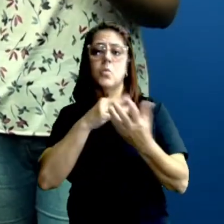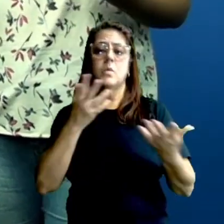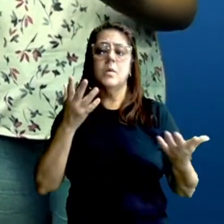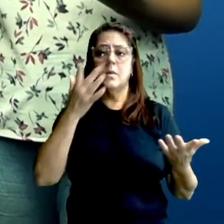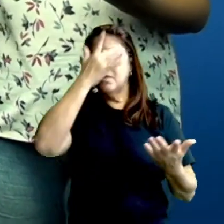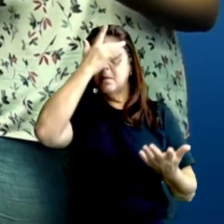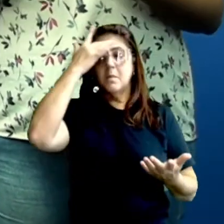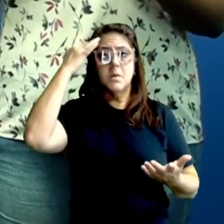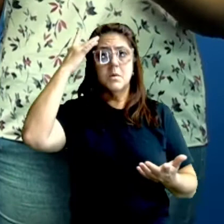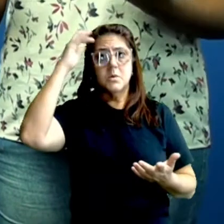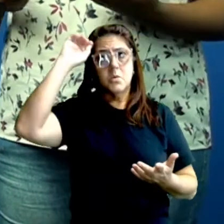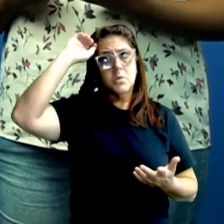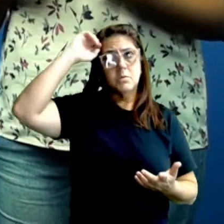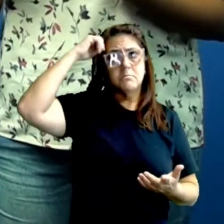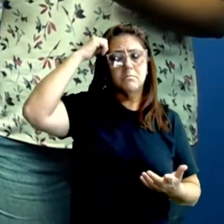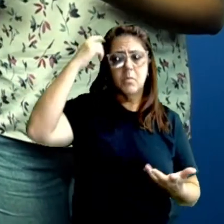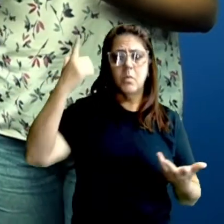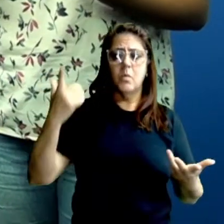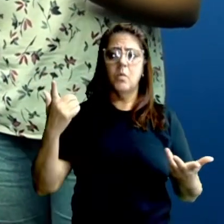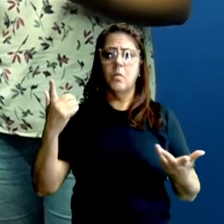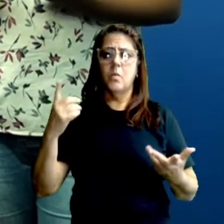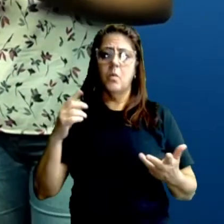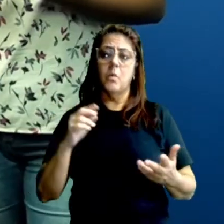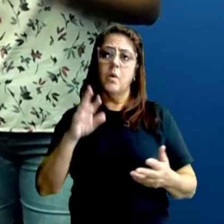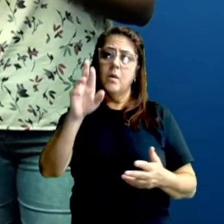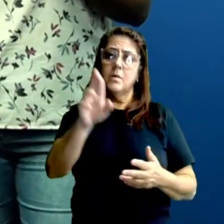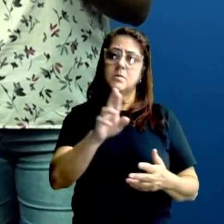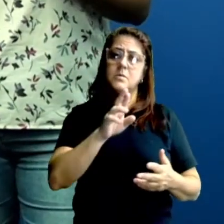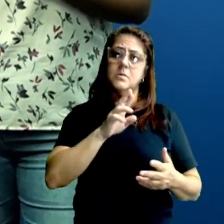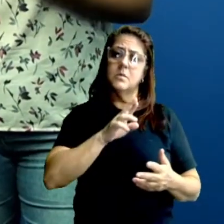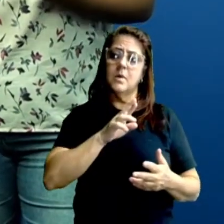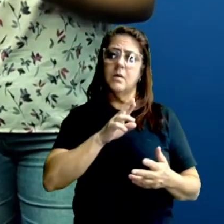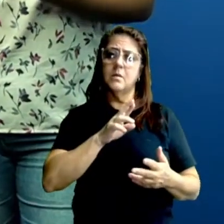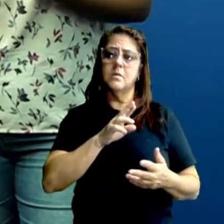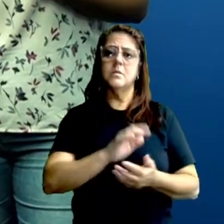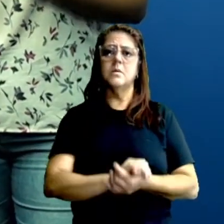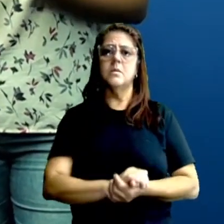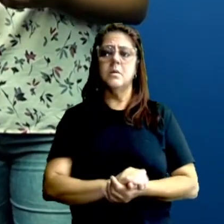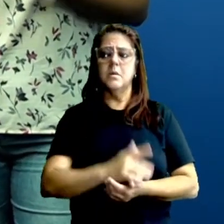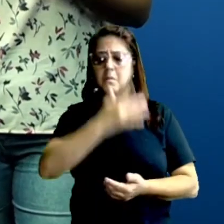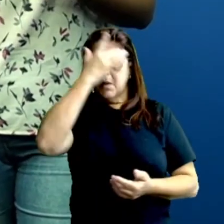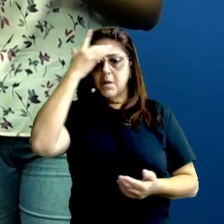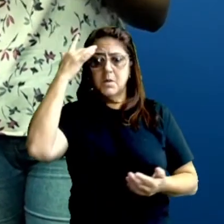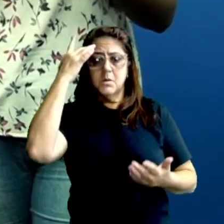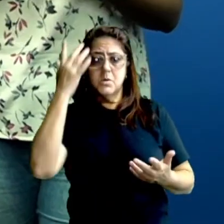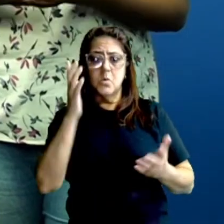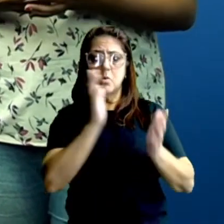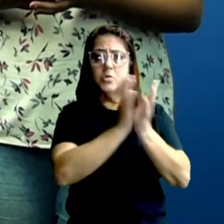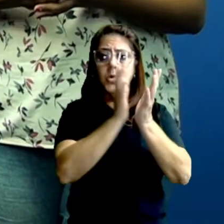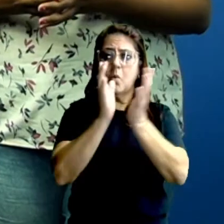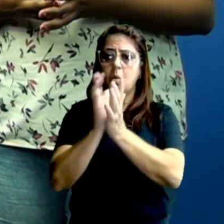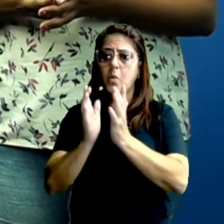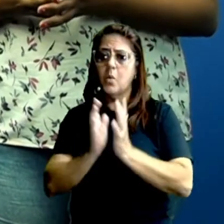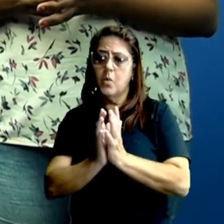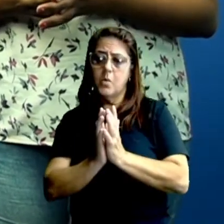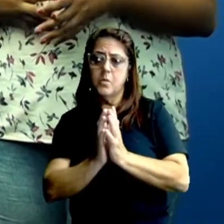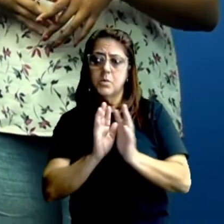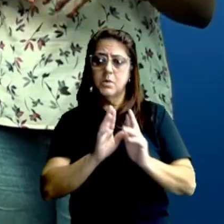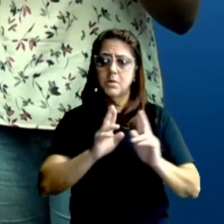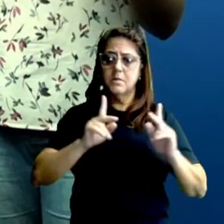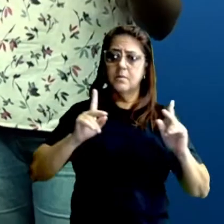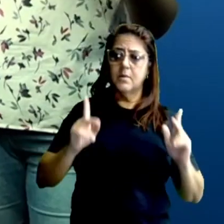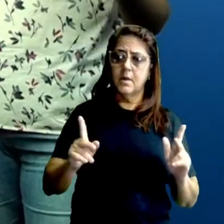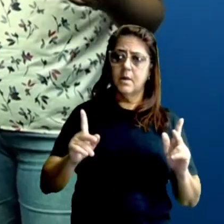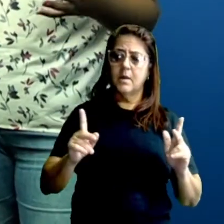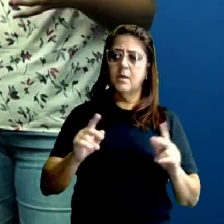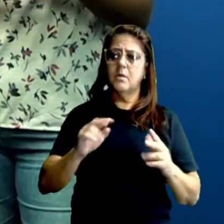miscigenação é ação processo ou resultado da reprodução entre pessoas de grupos étnicos diferentes